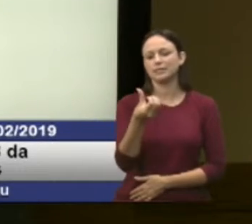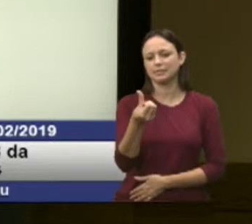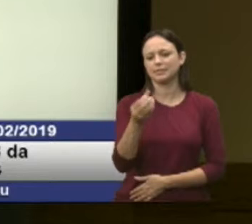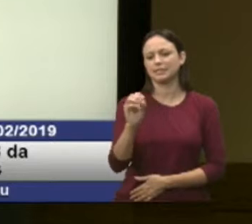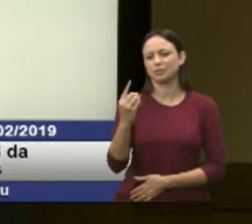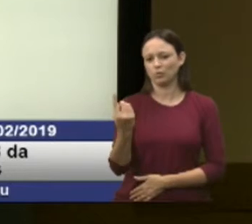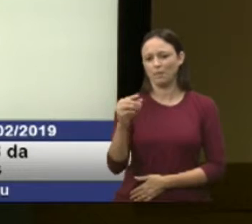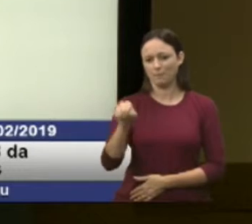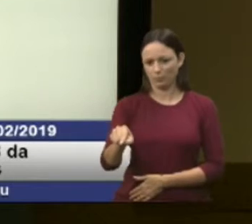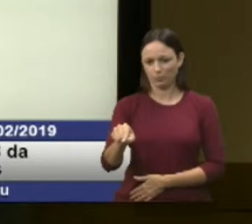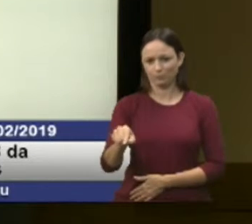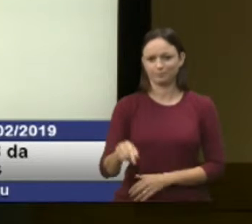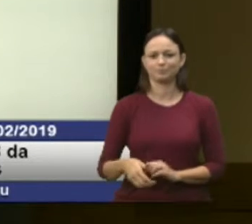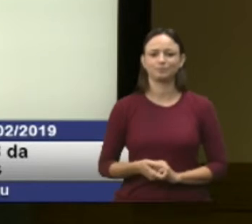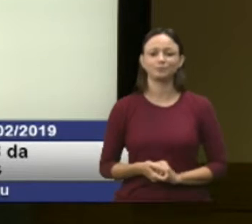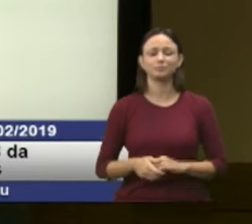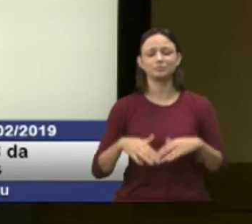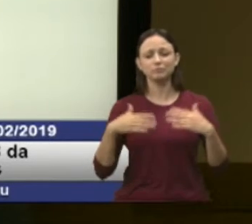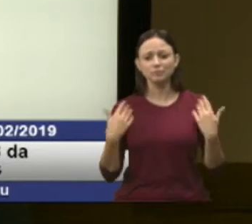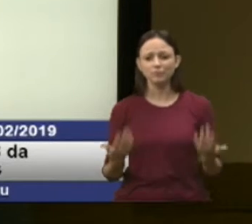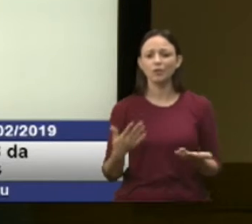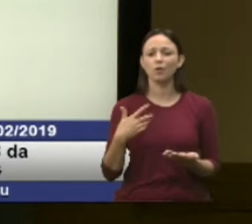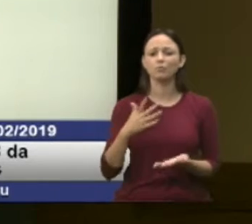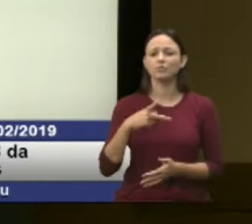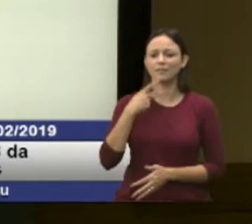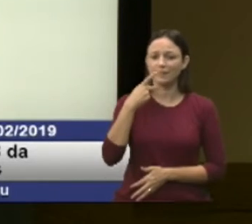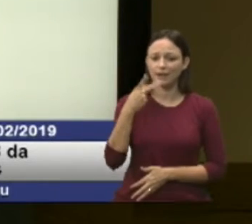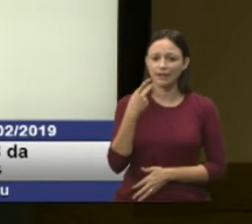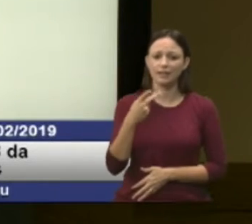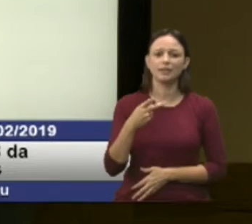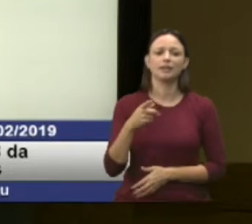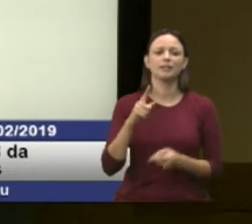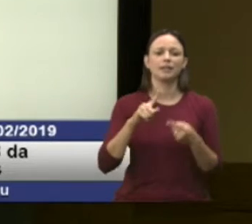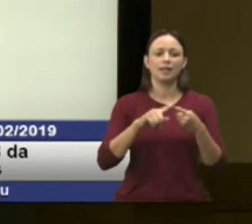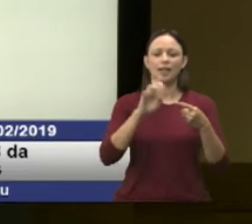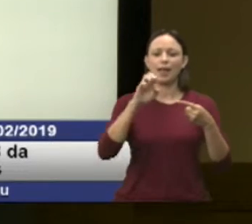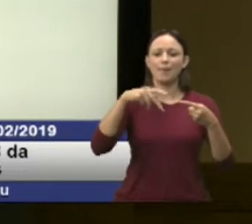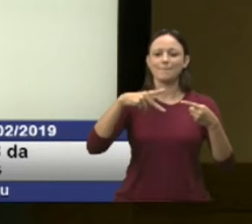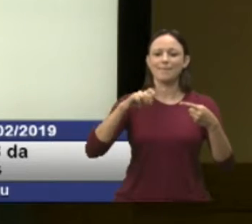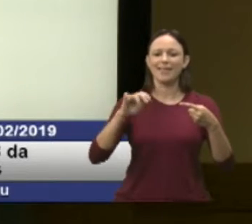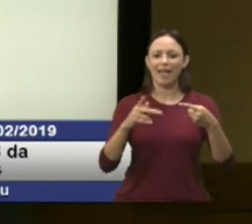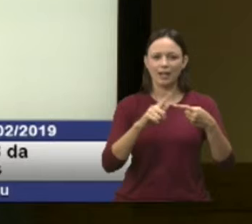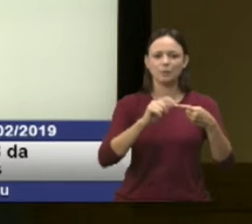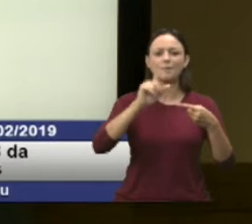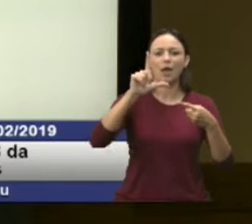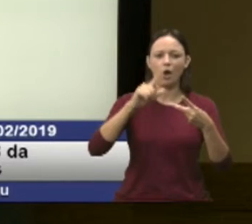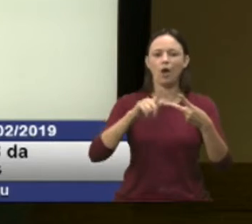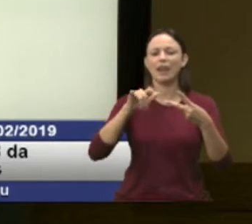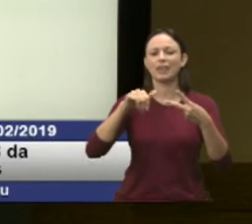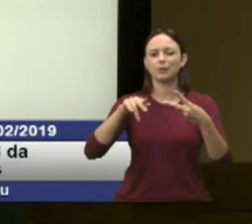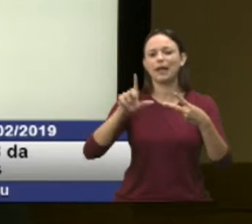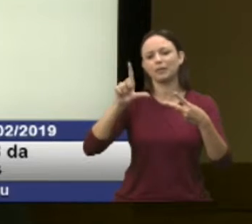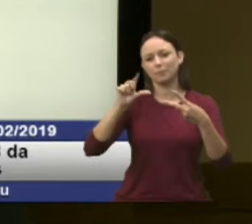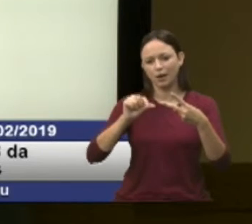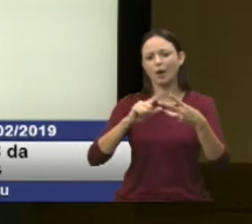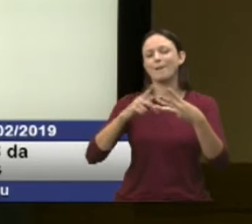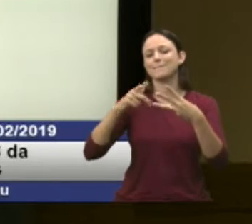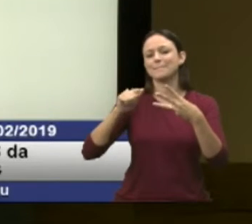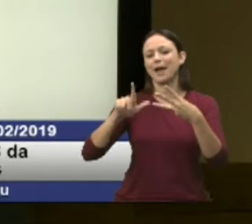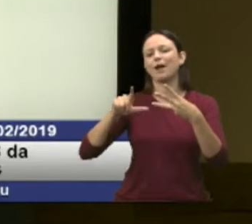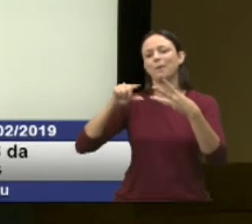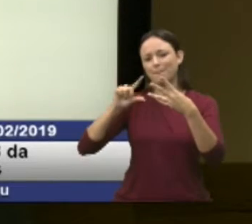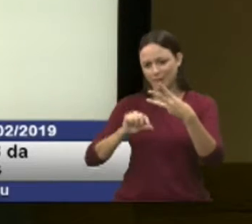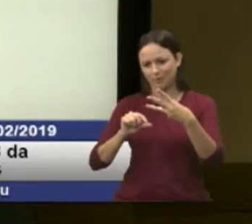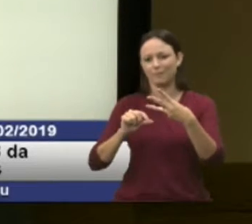601. Então, como eu já disse aos senhores, né, empenhado maior que o liquidado, maior que o pago. Aqui